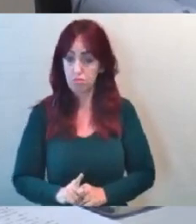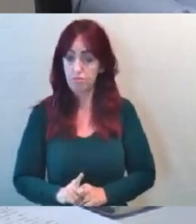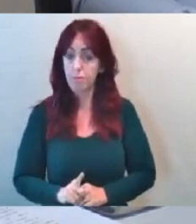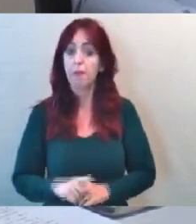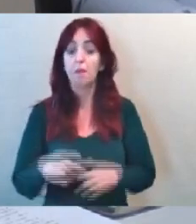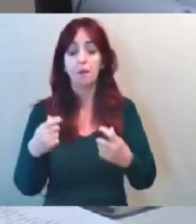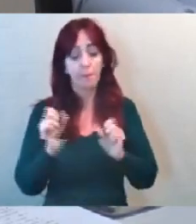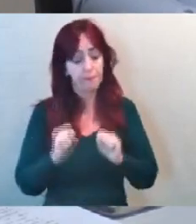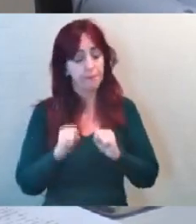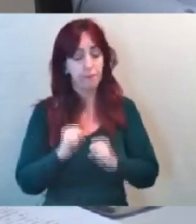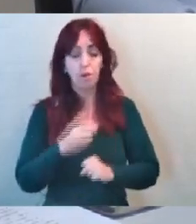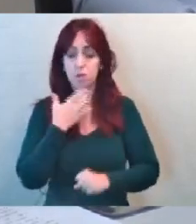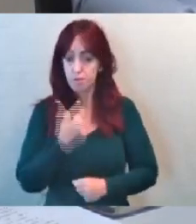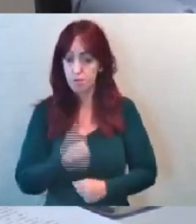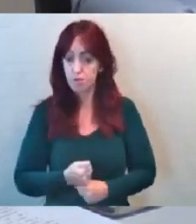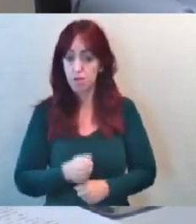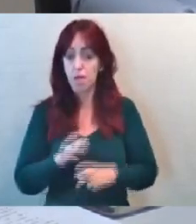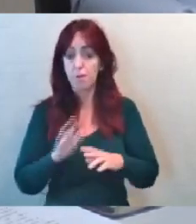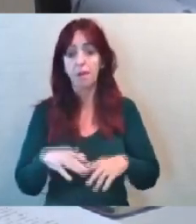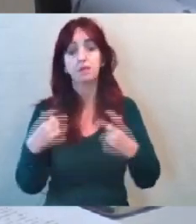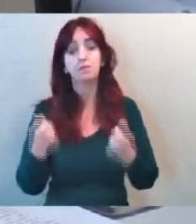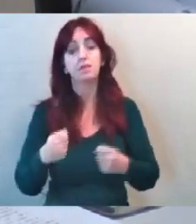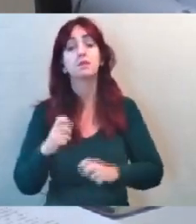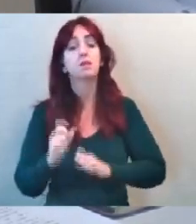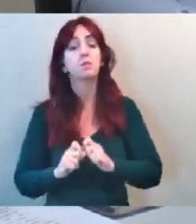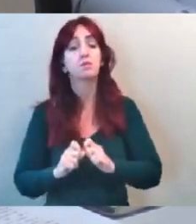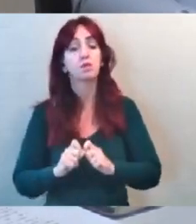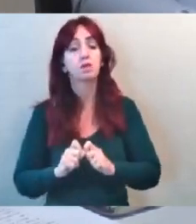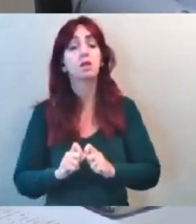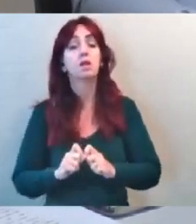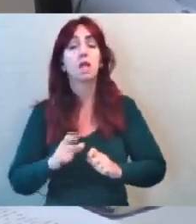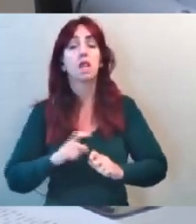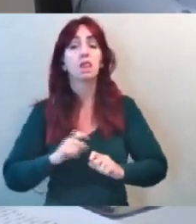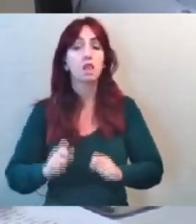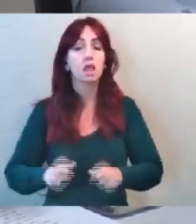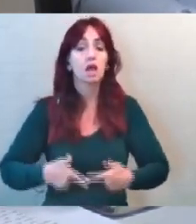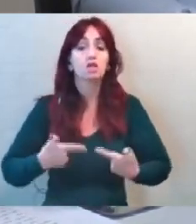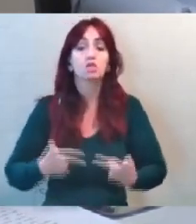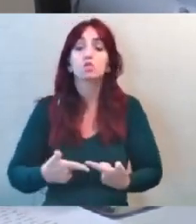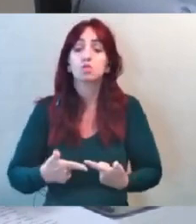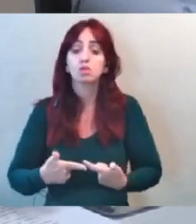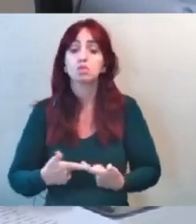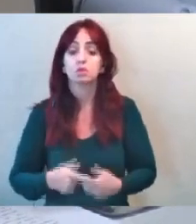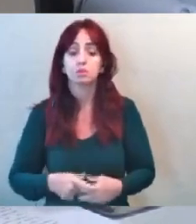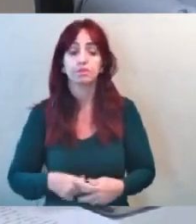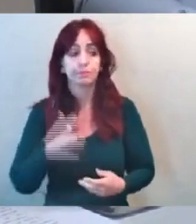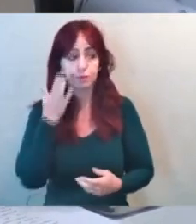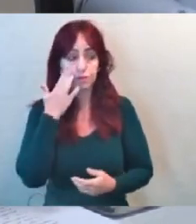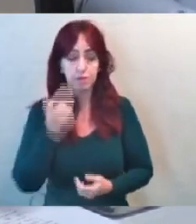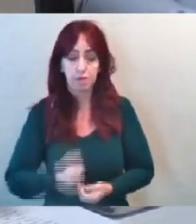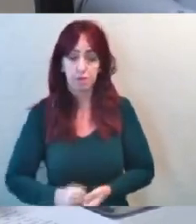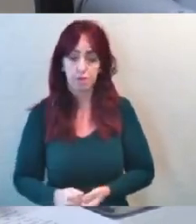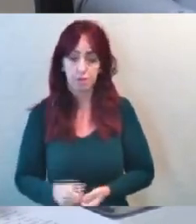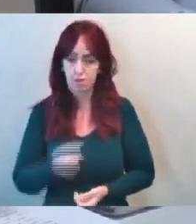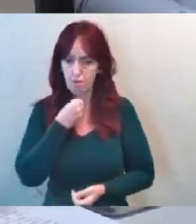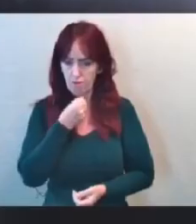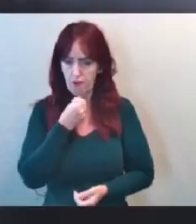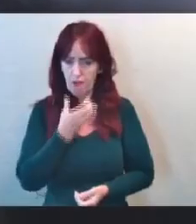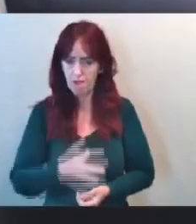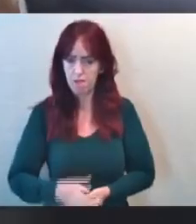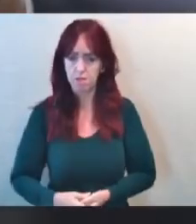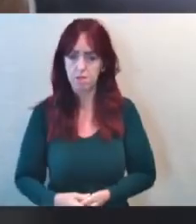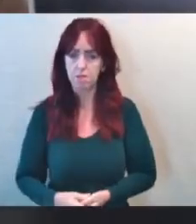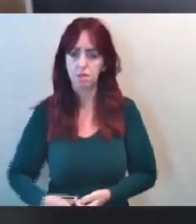Mas, por isso, nós temos que tomarmos uma série de medidas que o senhor já sabe. O senhor quer falar alguma coisa?